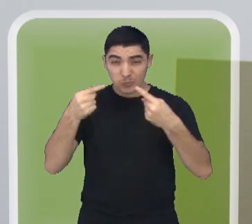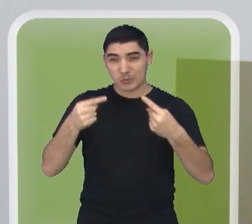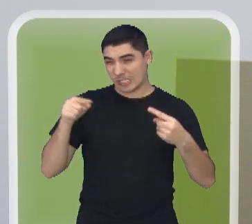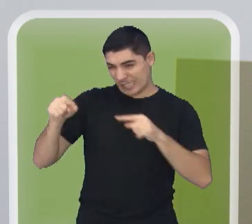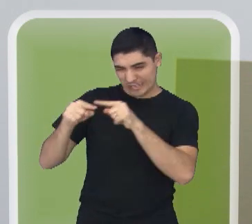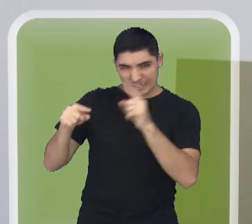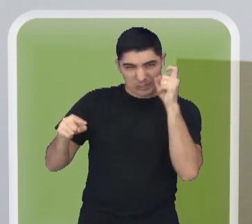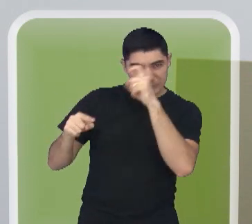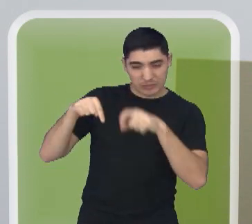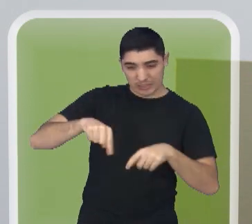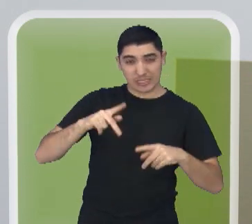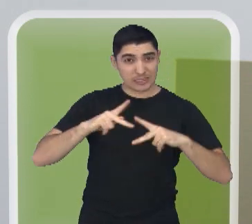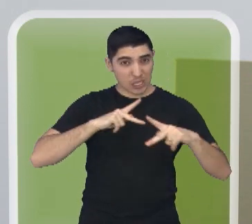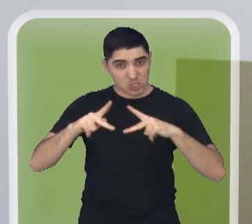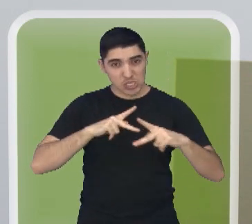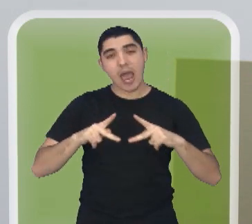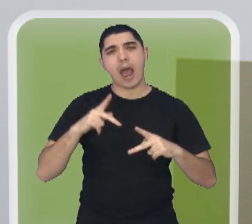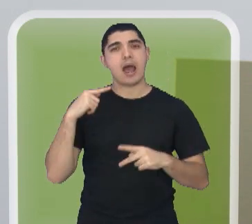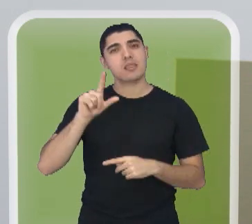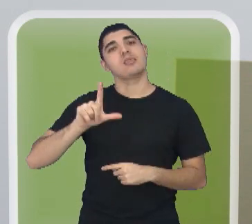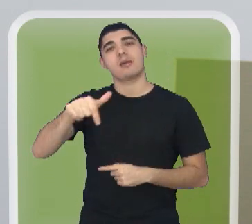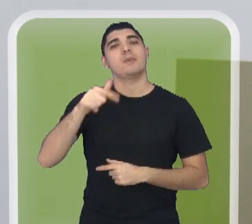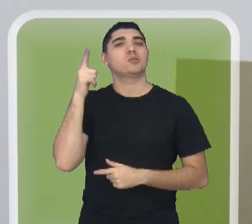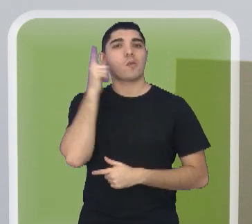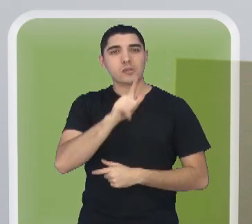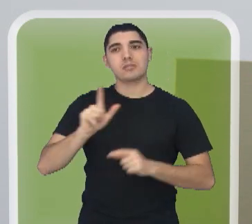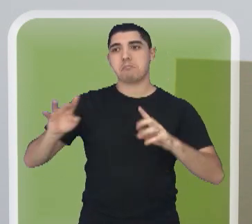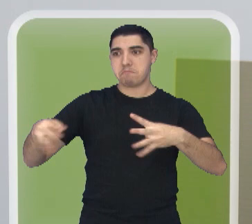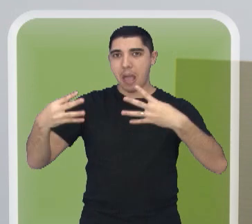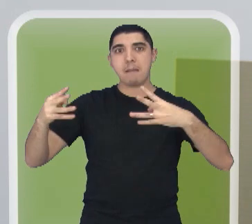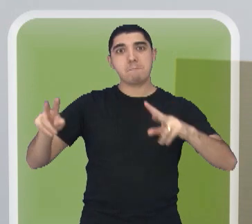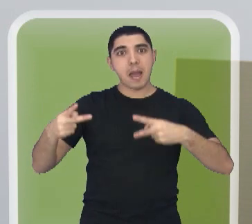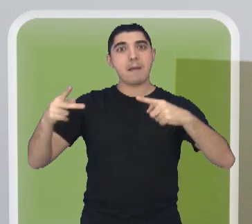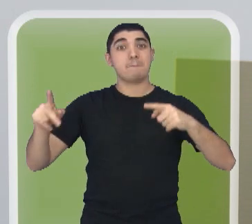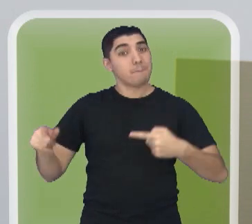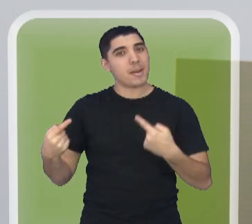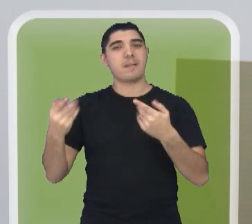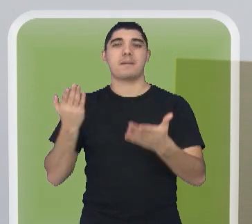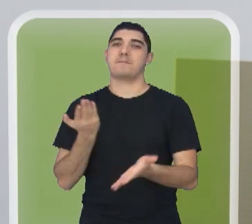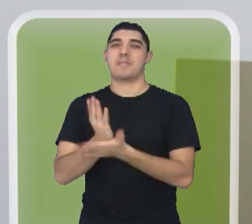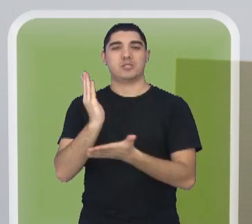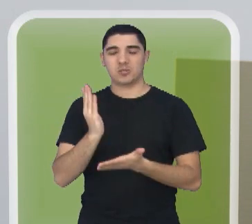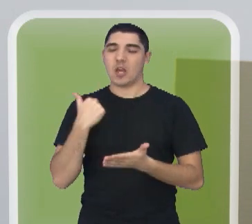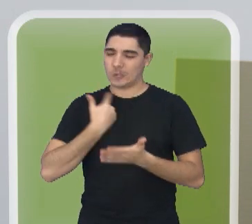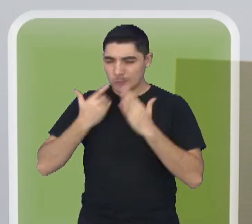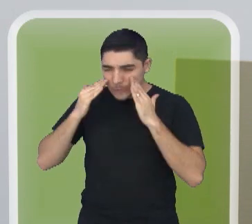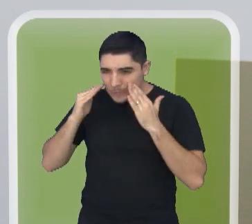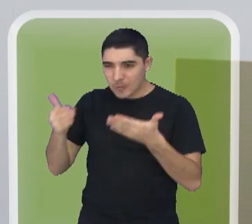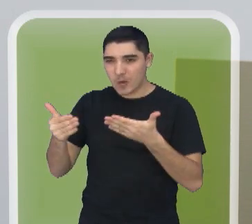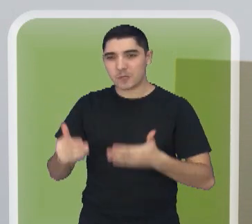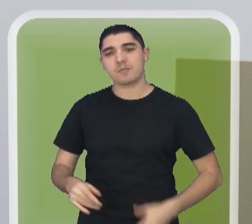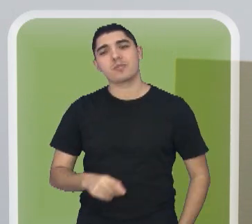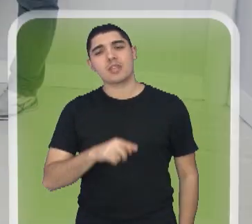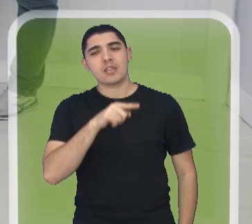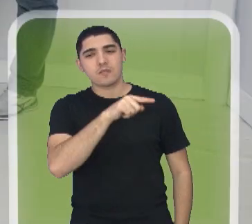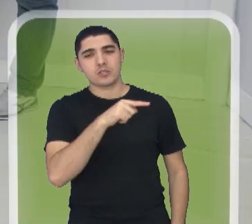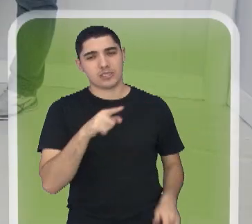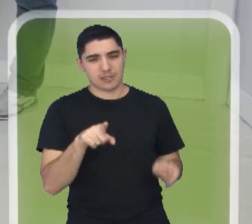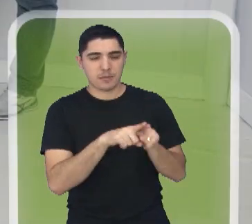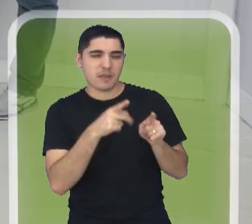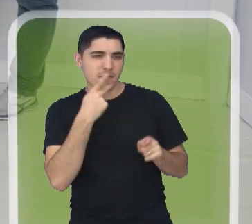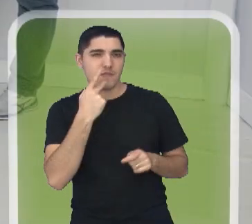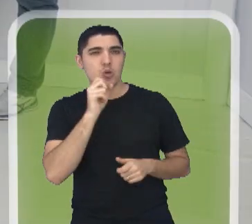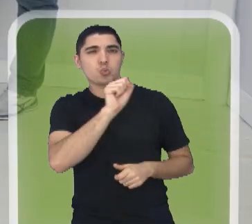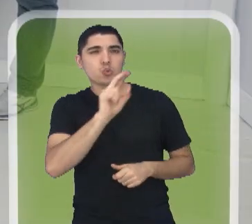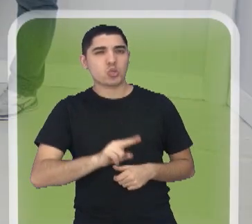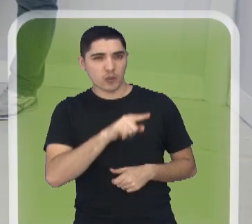gente já pensou que realmente estávamos muito próximos do acesso, então foi foco total nisso. E o ponto mais crítico, a gente estava falando do União Suzano, foi